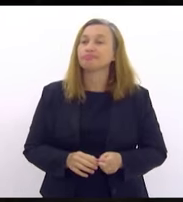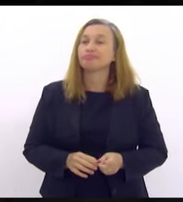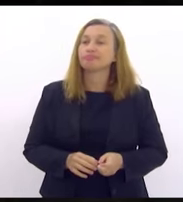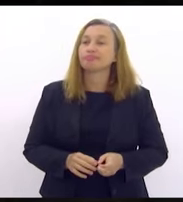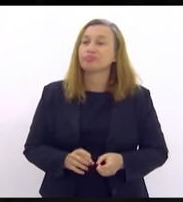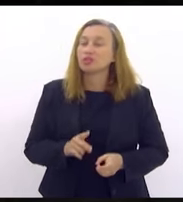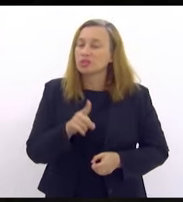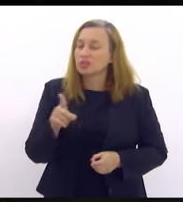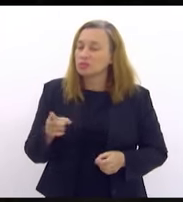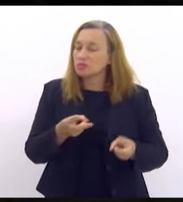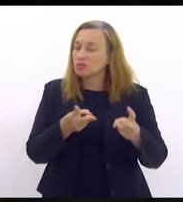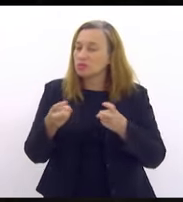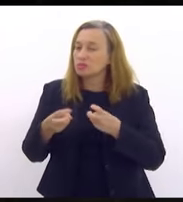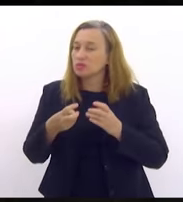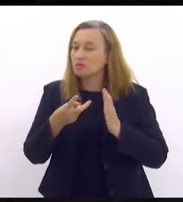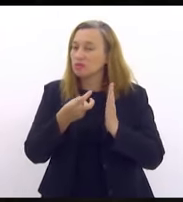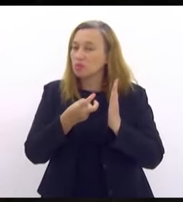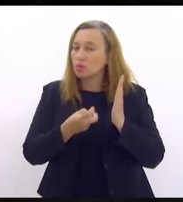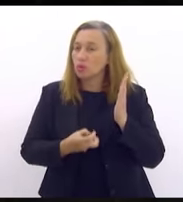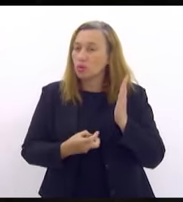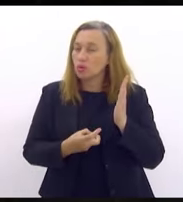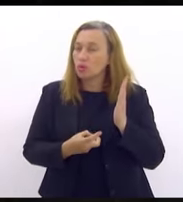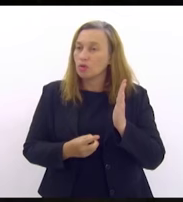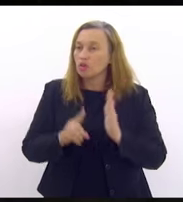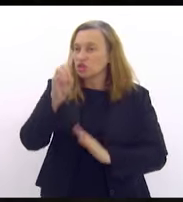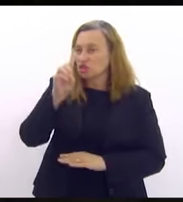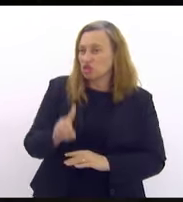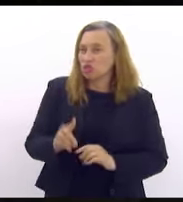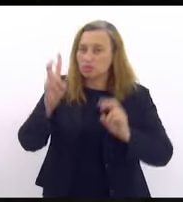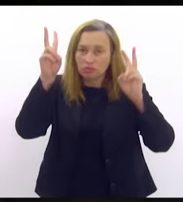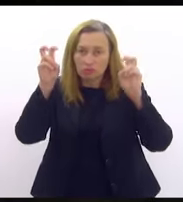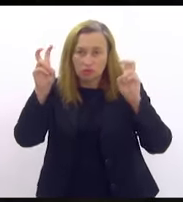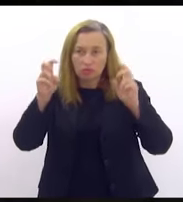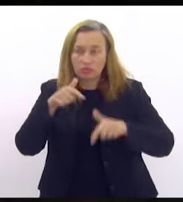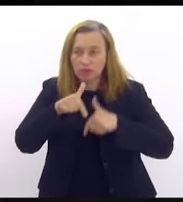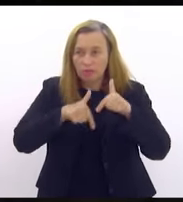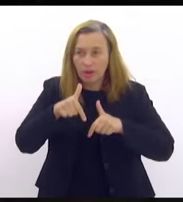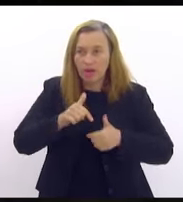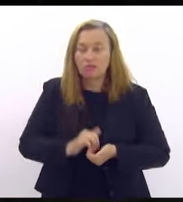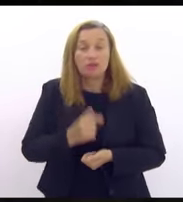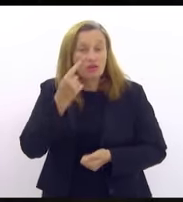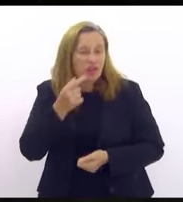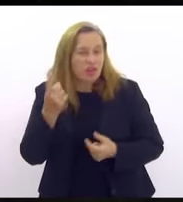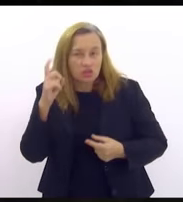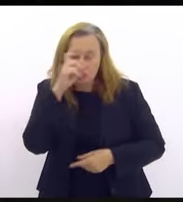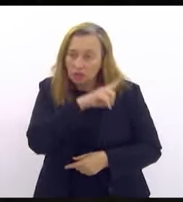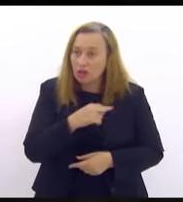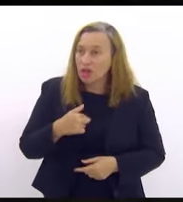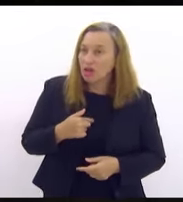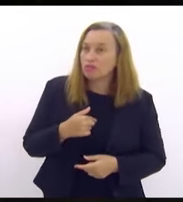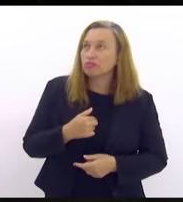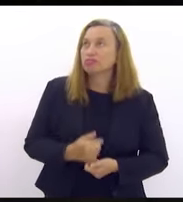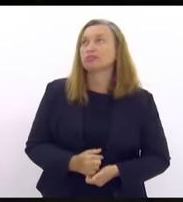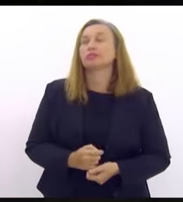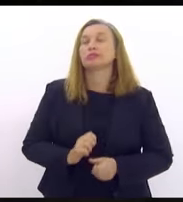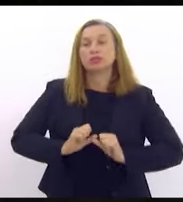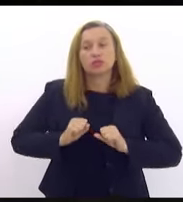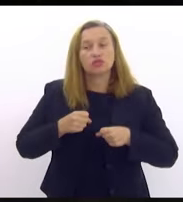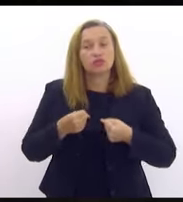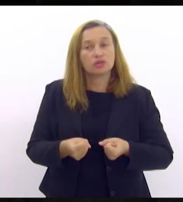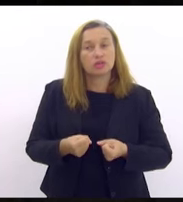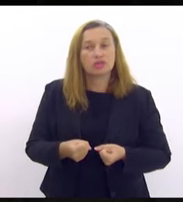se vocês procurarem assunto direito ao trabalho vão ver a dificuldade eu tentei